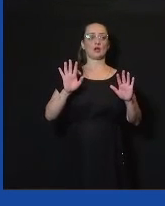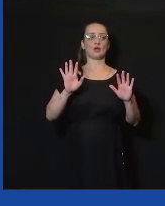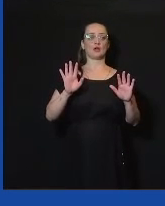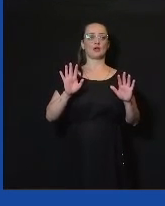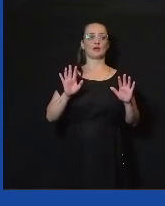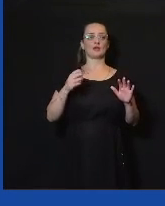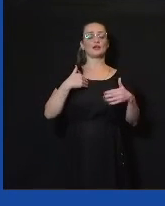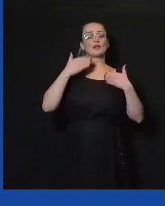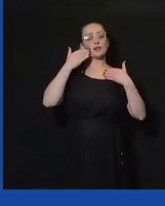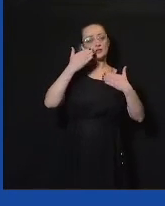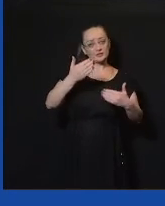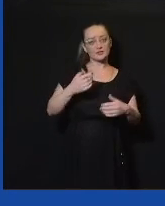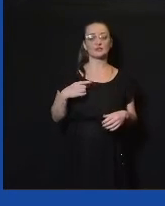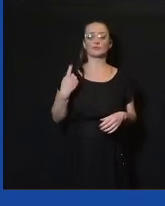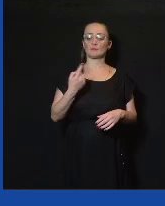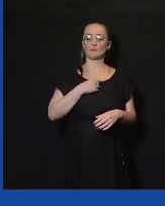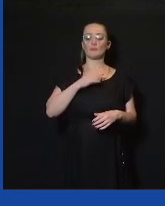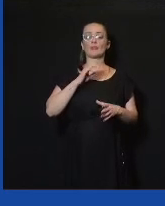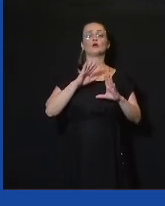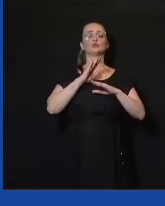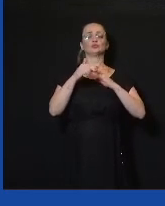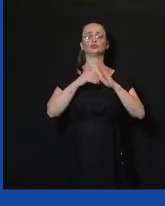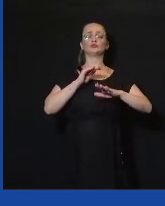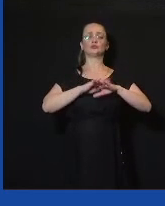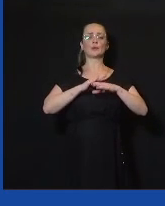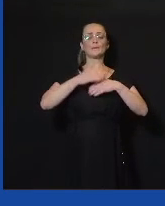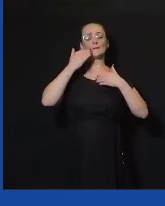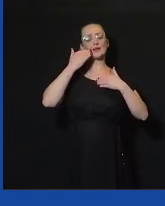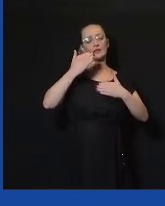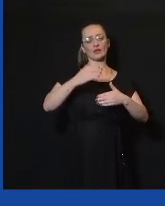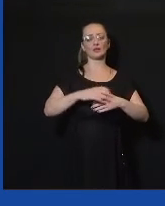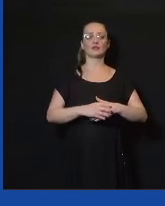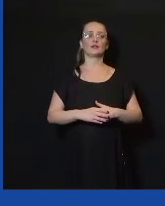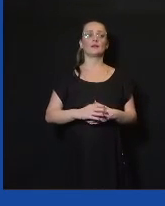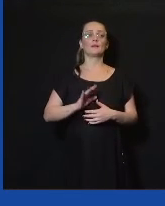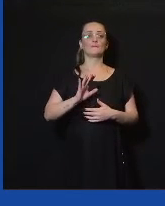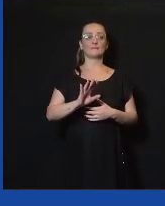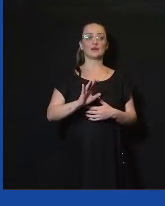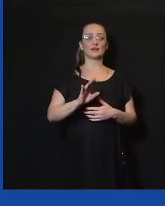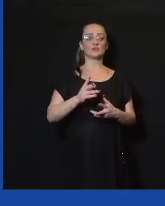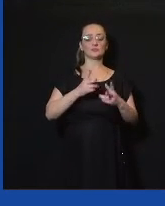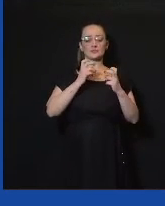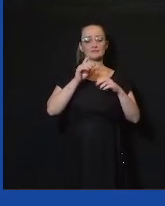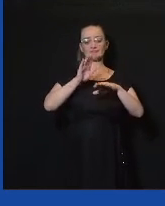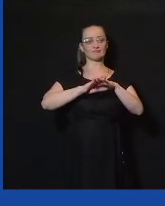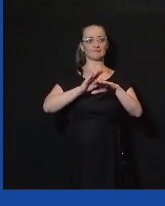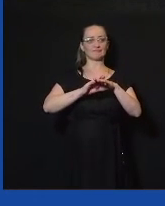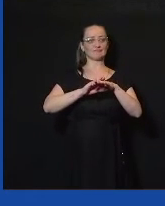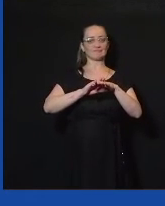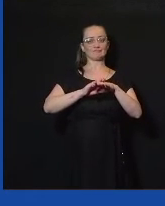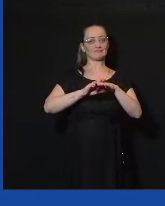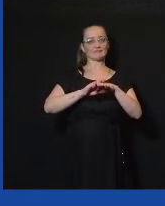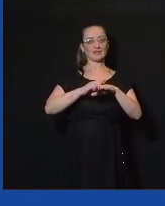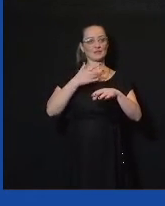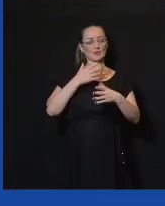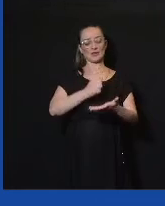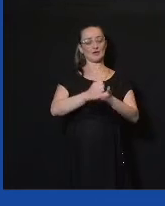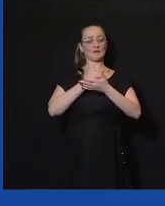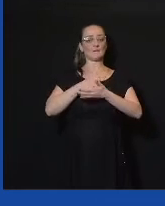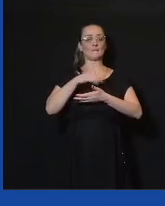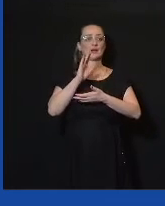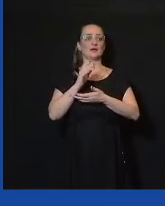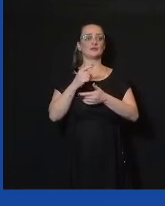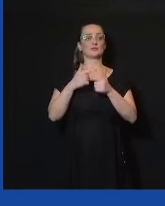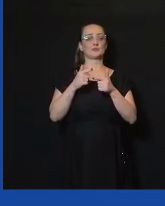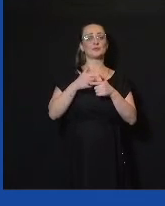queria agradecer vocês, a CUF que vocês estão fazendo. Muito obrigado. Mas a gente vendo vocês fazer isso, não dá para a gente querer levar mais problema